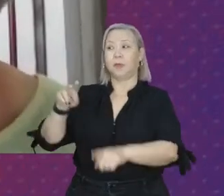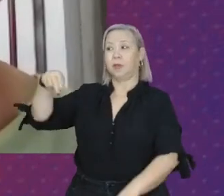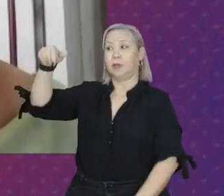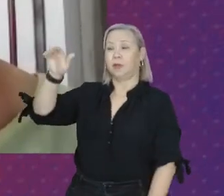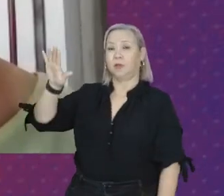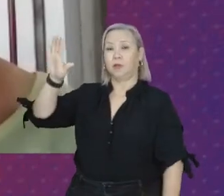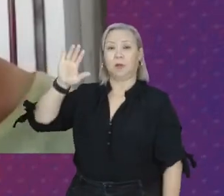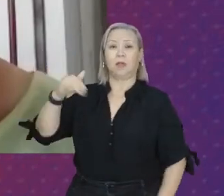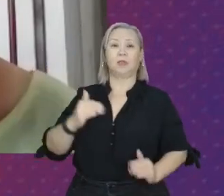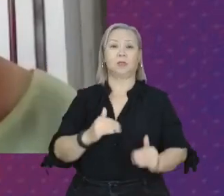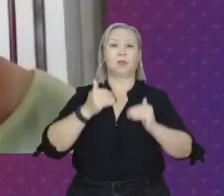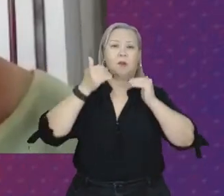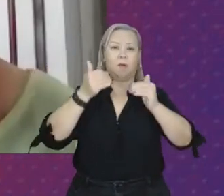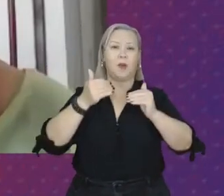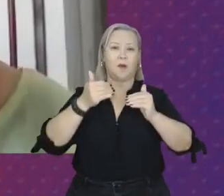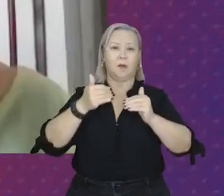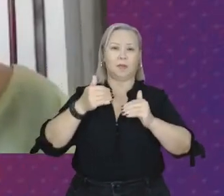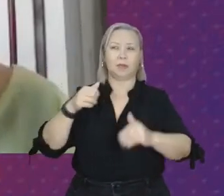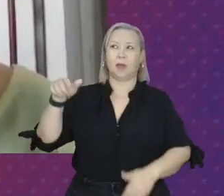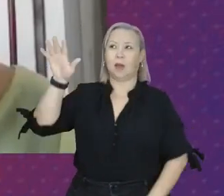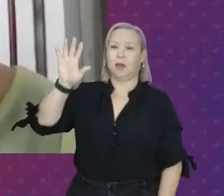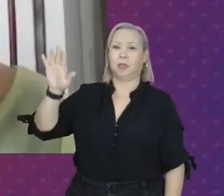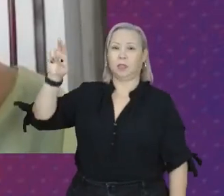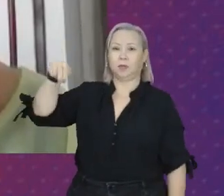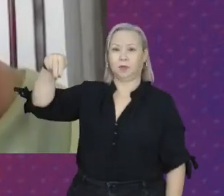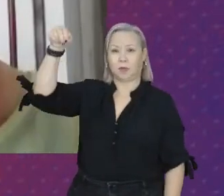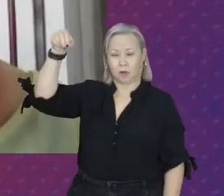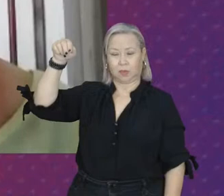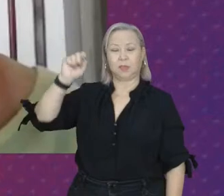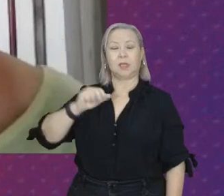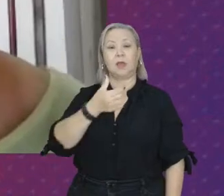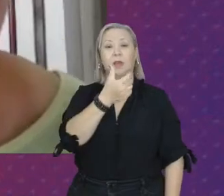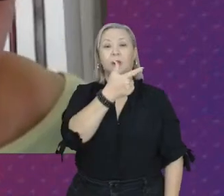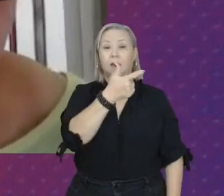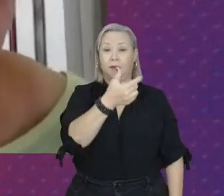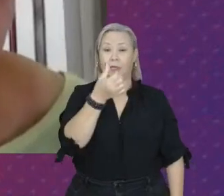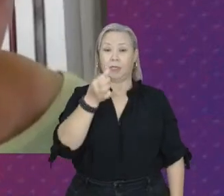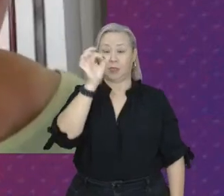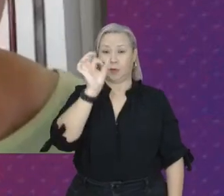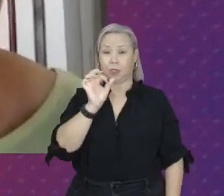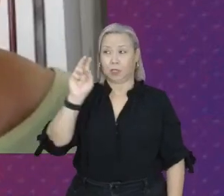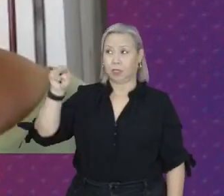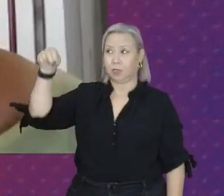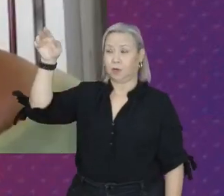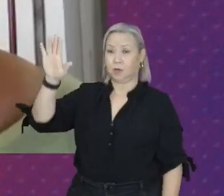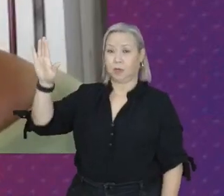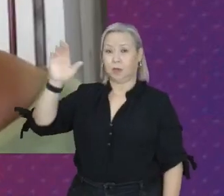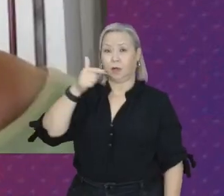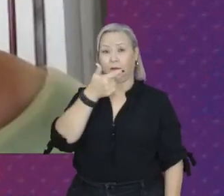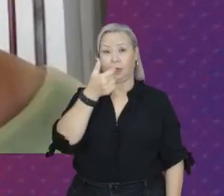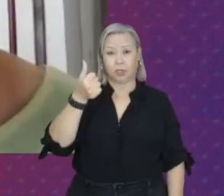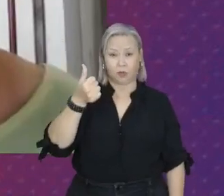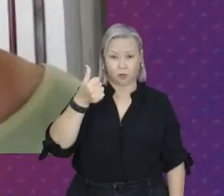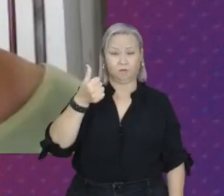sendo maiores na região norte, onde alcançam 26%, e no nordeste, 21%.